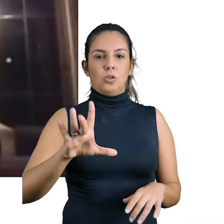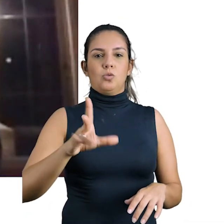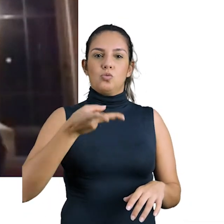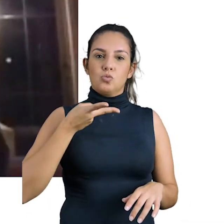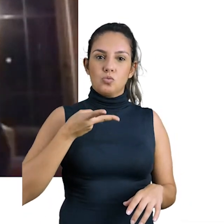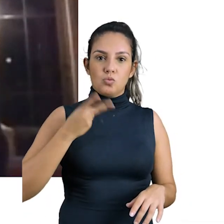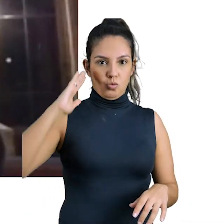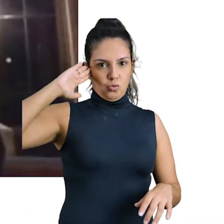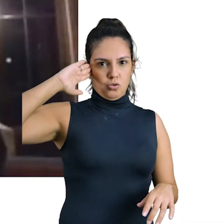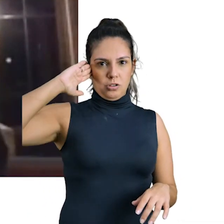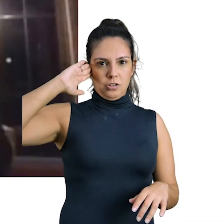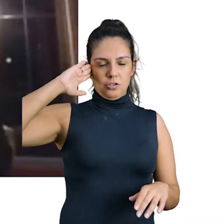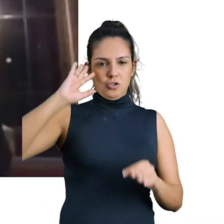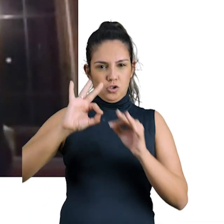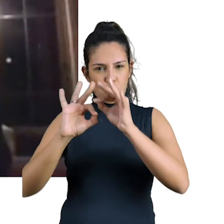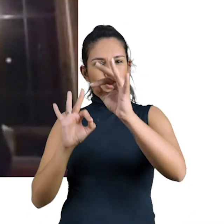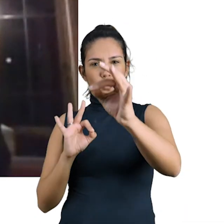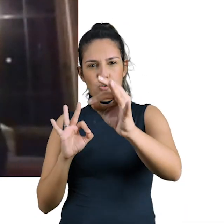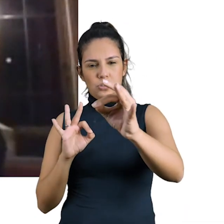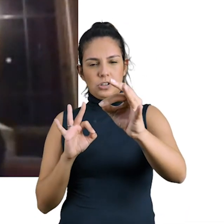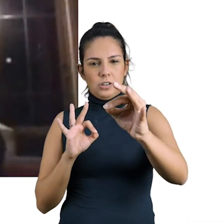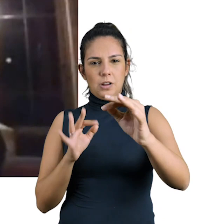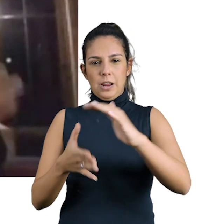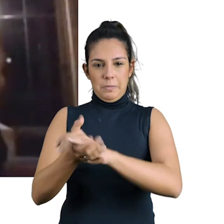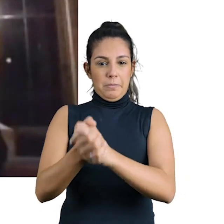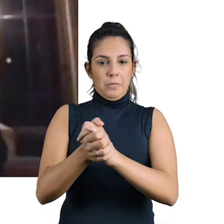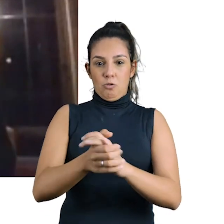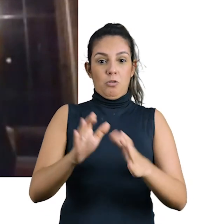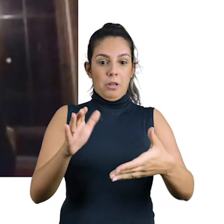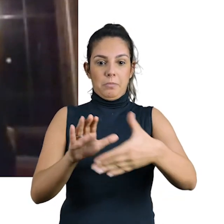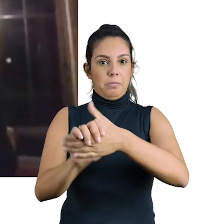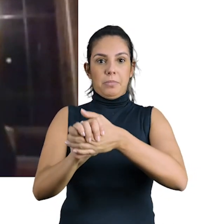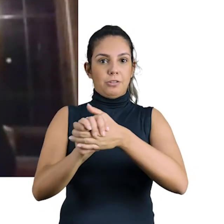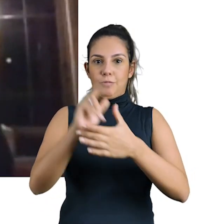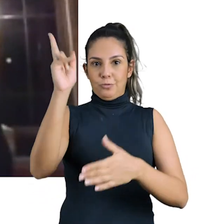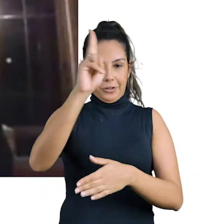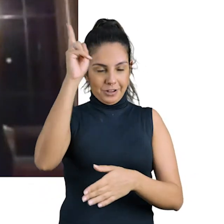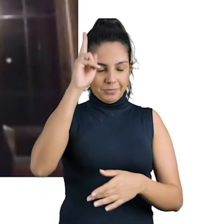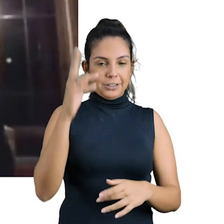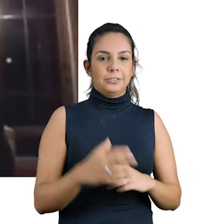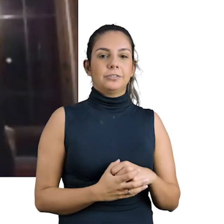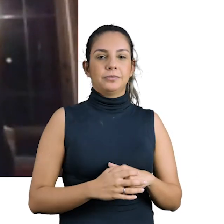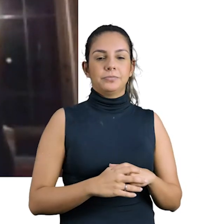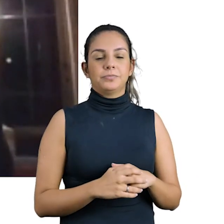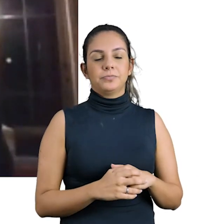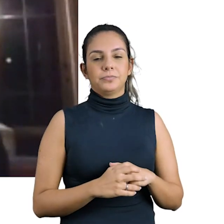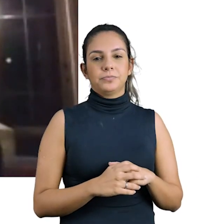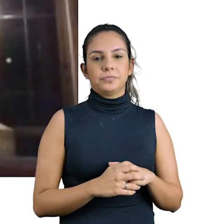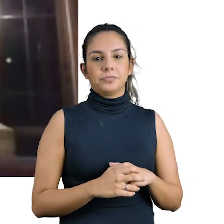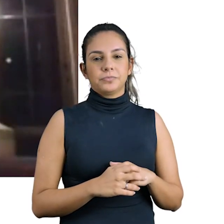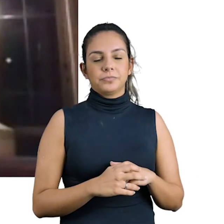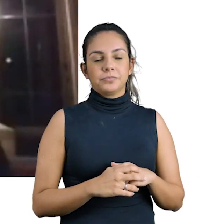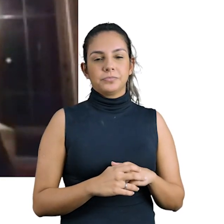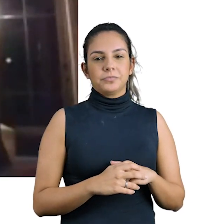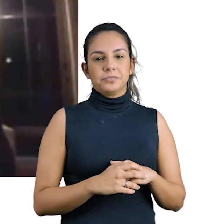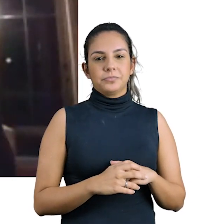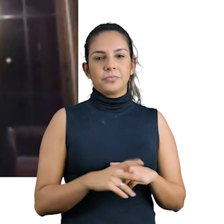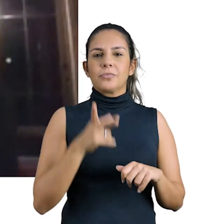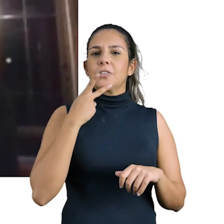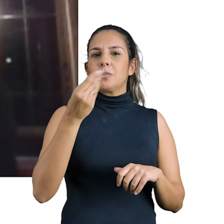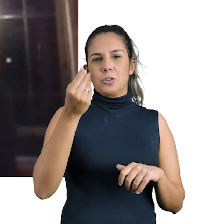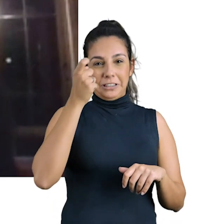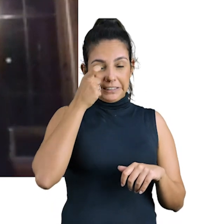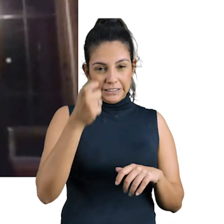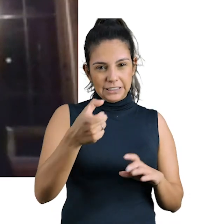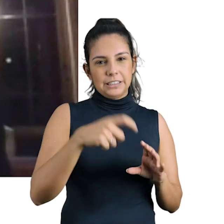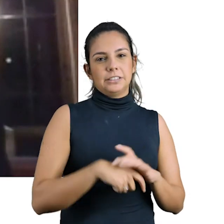dar continência e mesmo assim de longe, e que aperto de mão jamais, né? Então eram ordens expressas, né? Então é